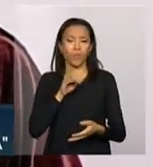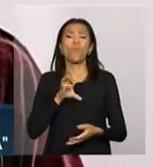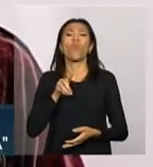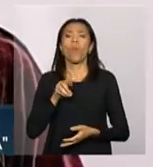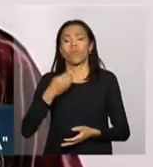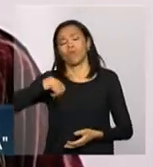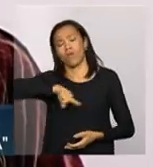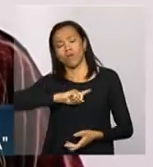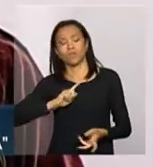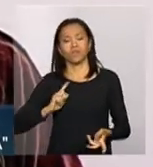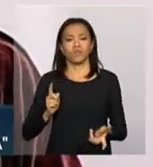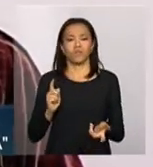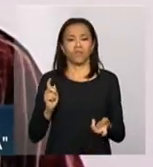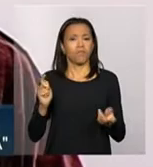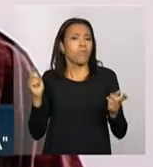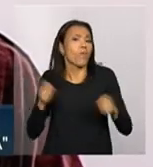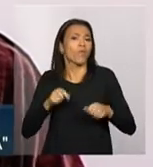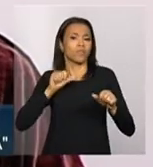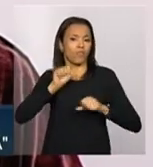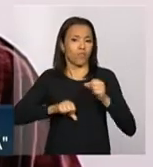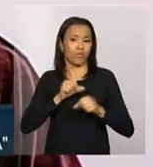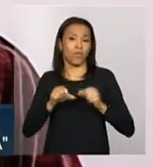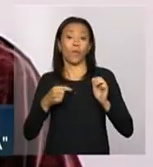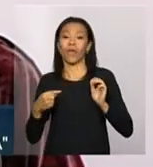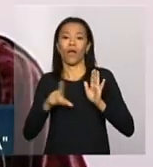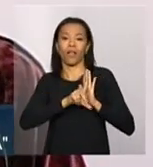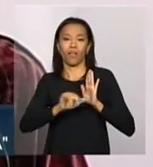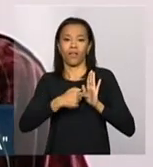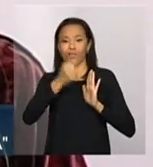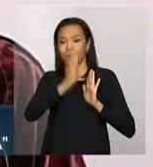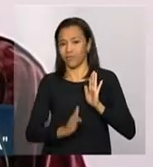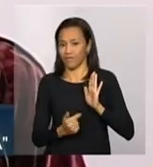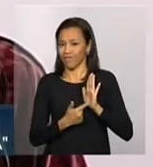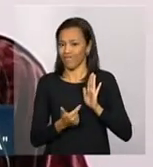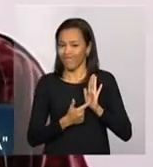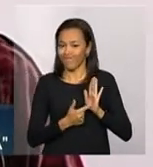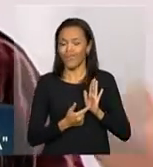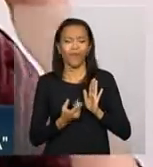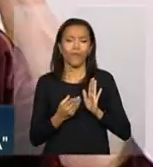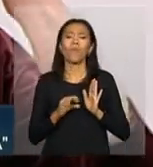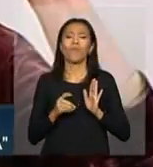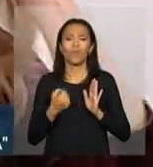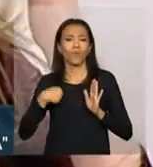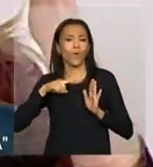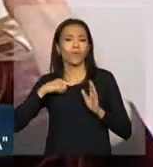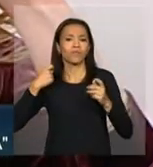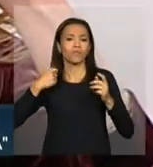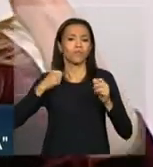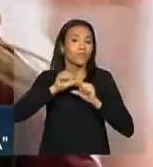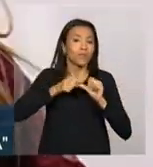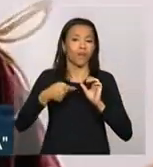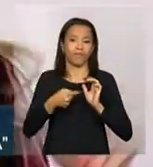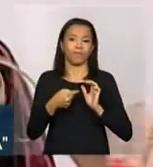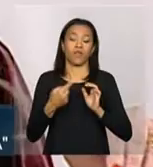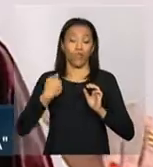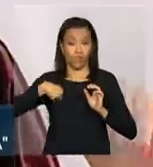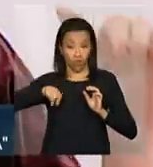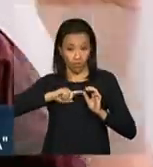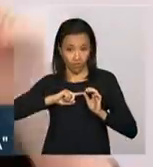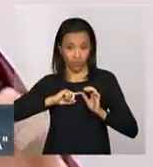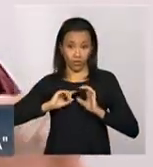de como a gente muda a legislação brasileira, de como nós devemos mudar. Nós estamos, em